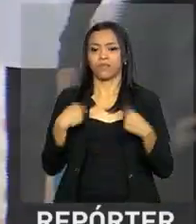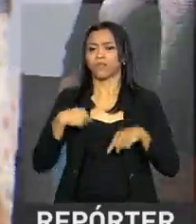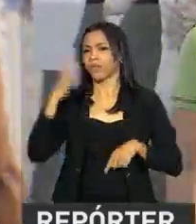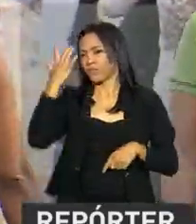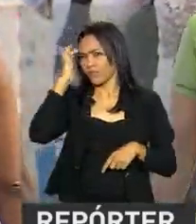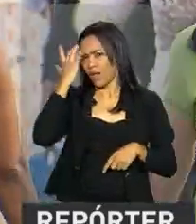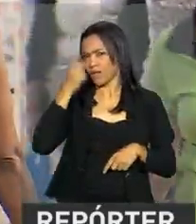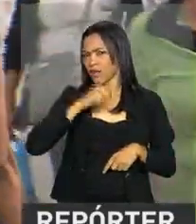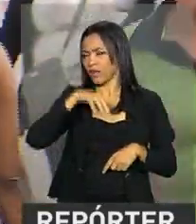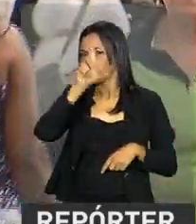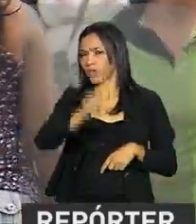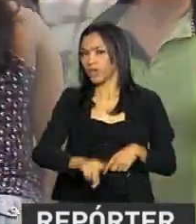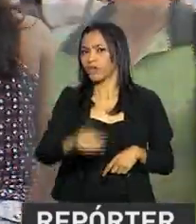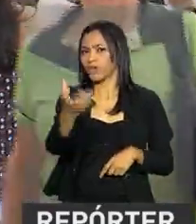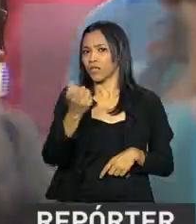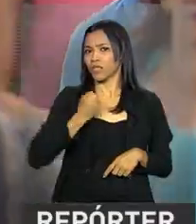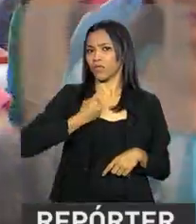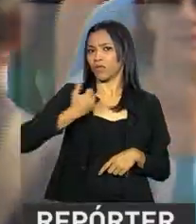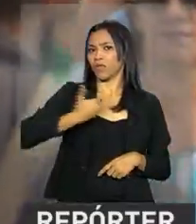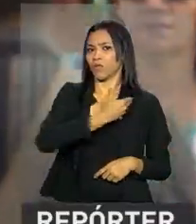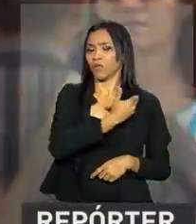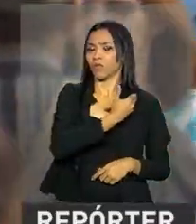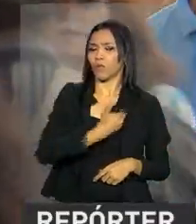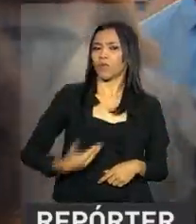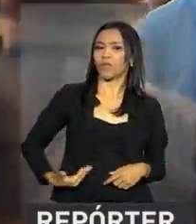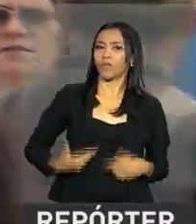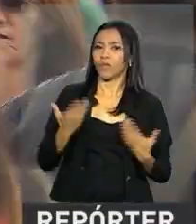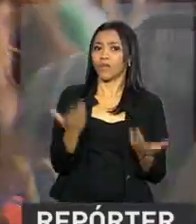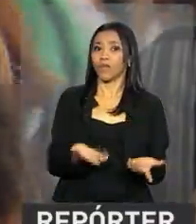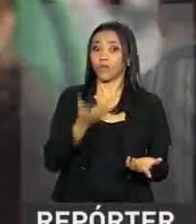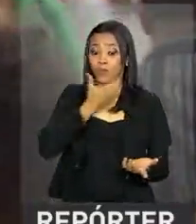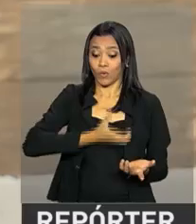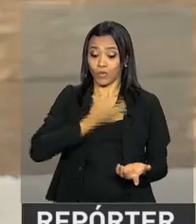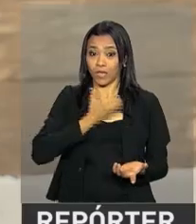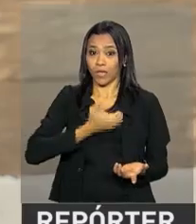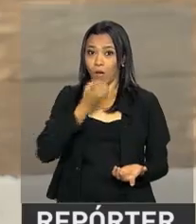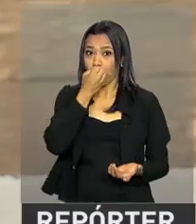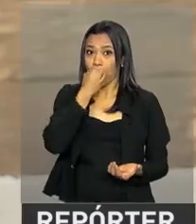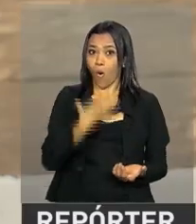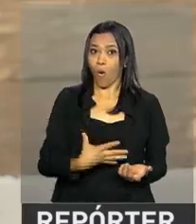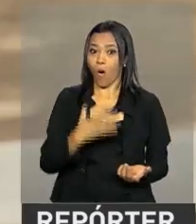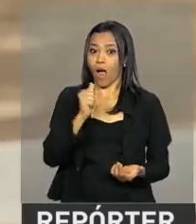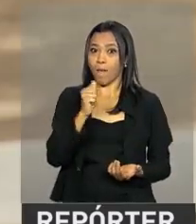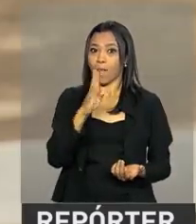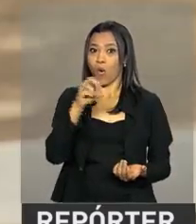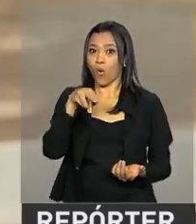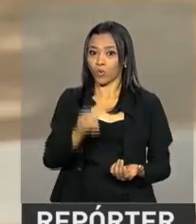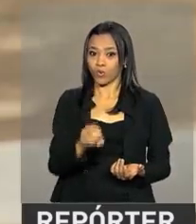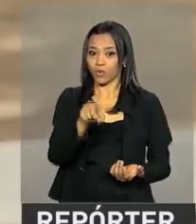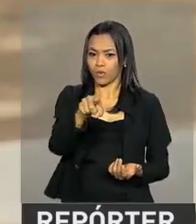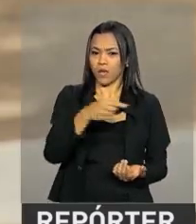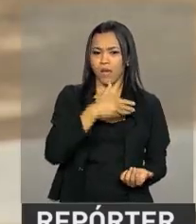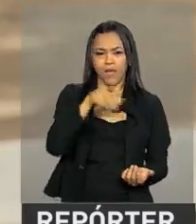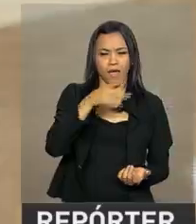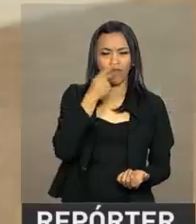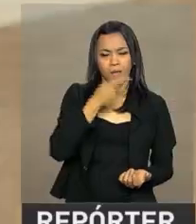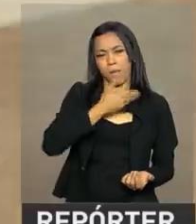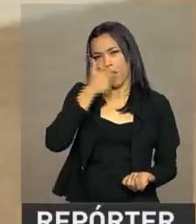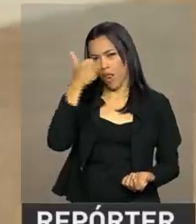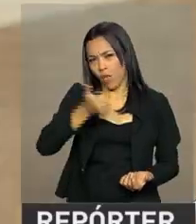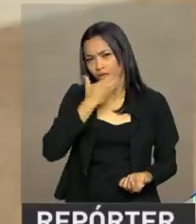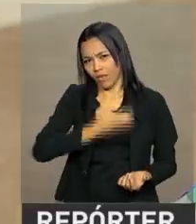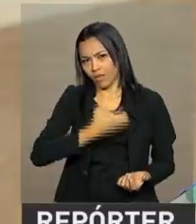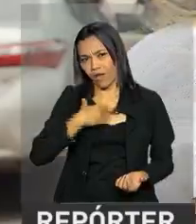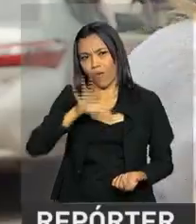acha de ter direito a receber do governo um dinheiro para deixar o final de ano mais gordo? Maravilhoso. Ia melhorar muito o meu Natal.